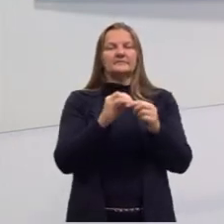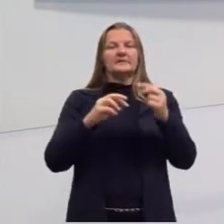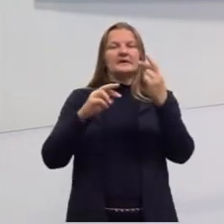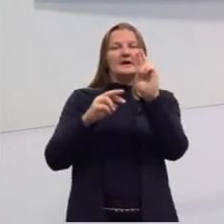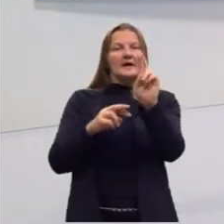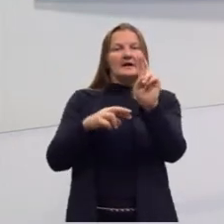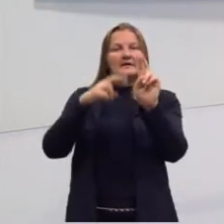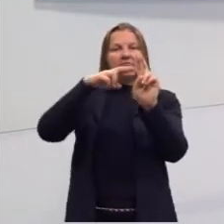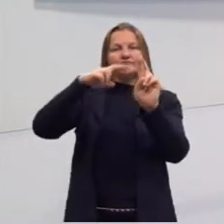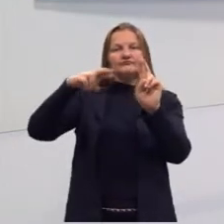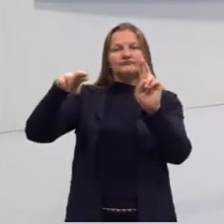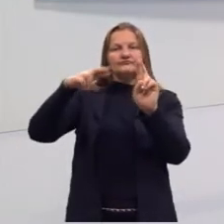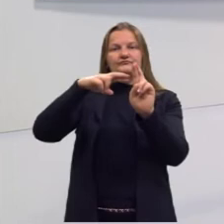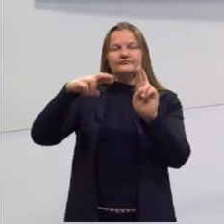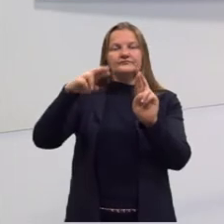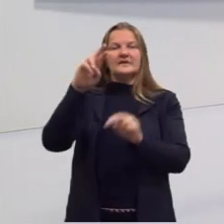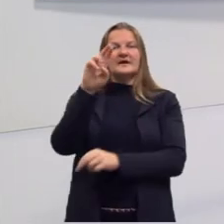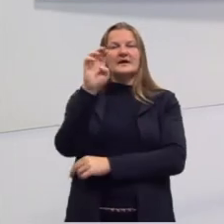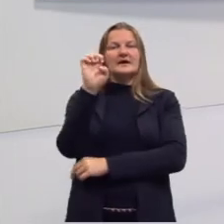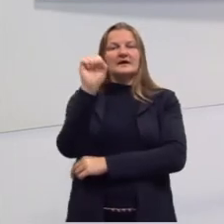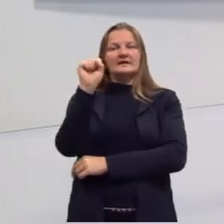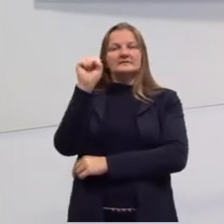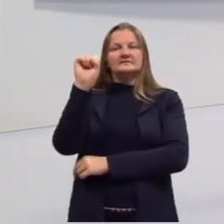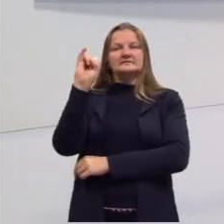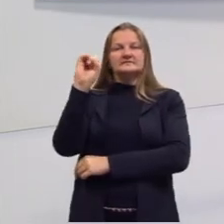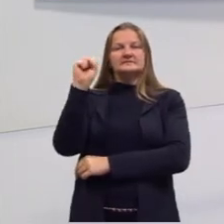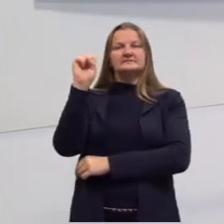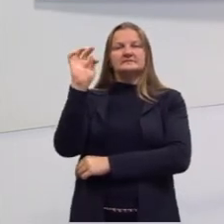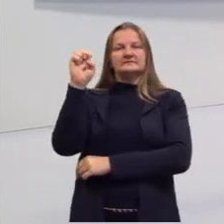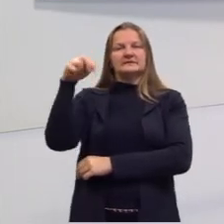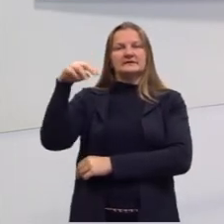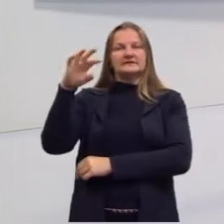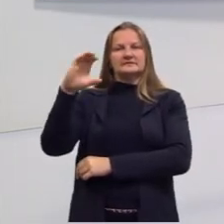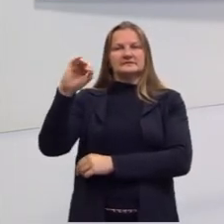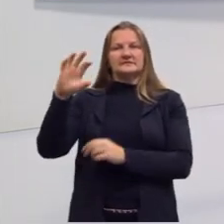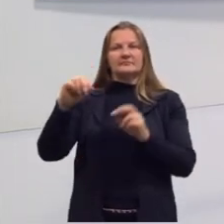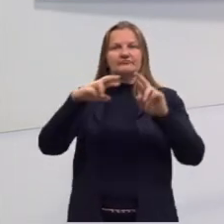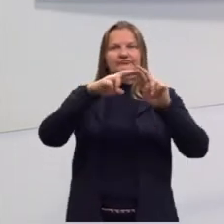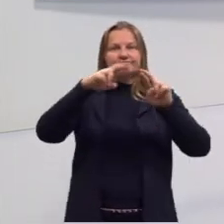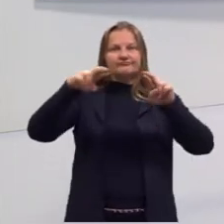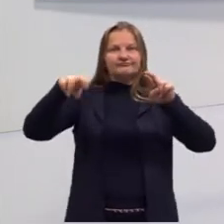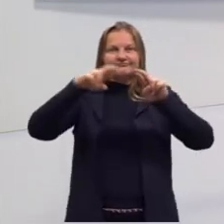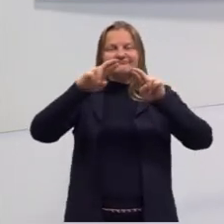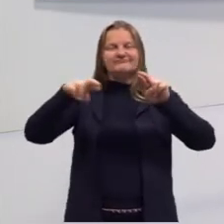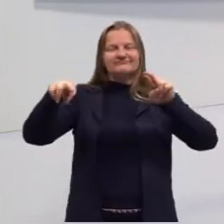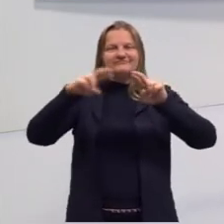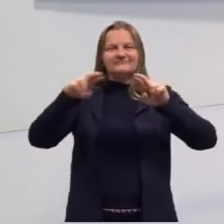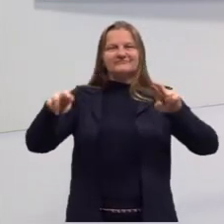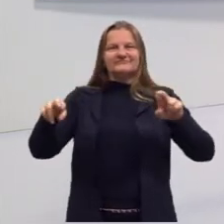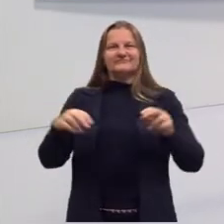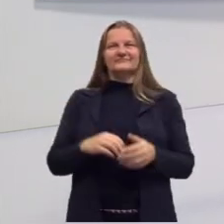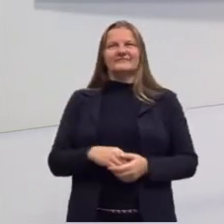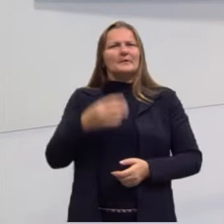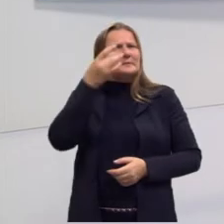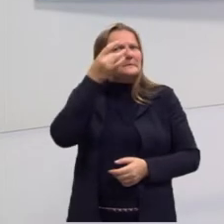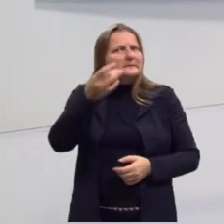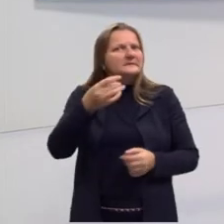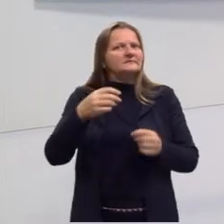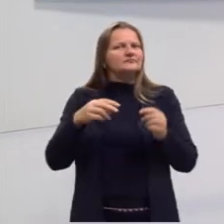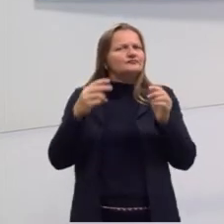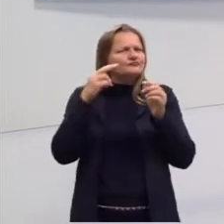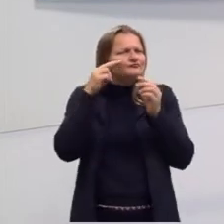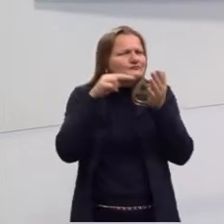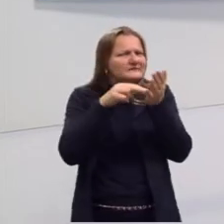o r que também não muda então pensa pensando na lei de honra é todas as outras coisas vão ser atenção a